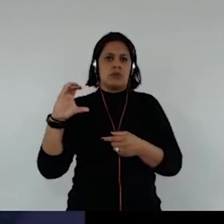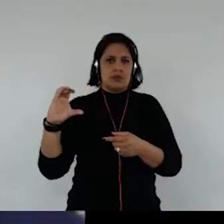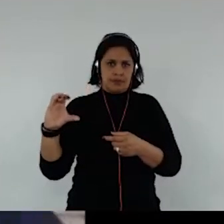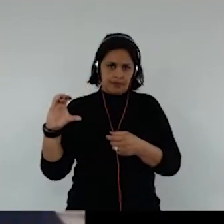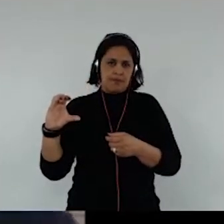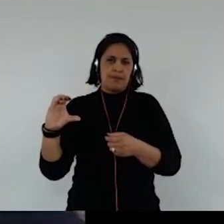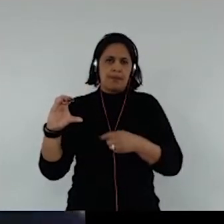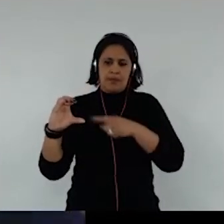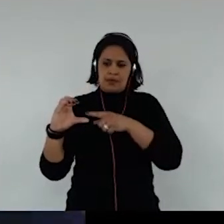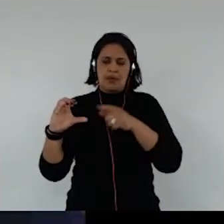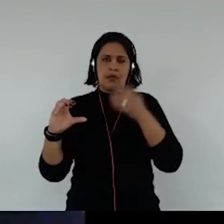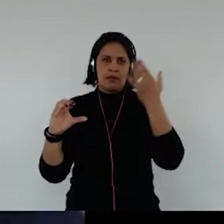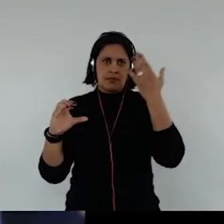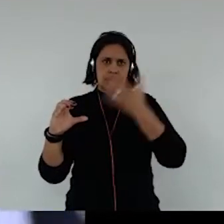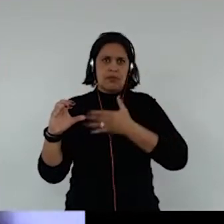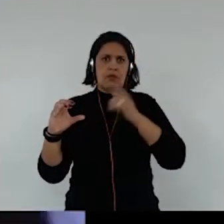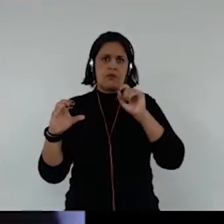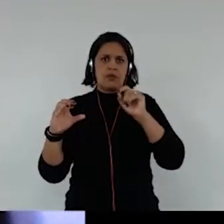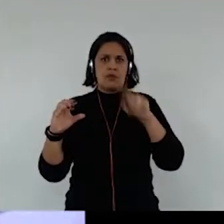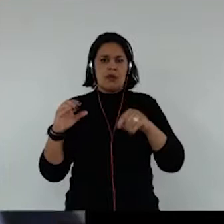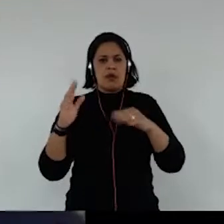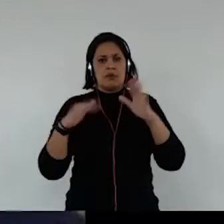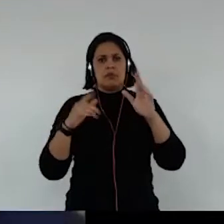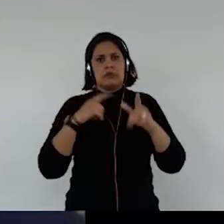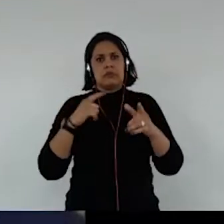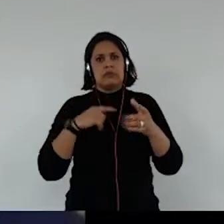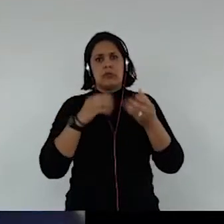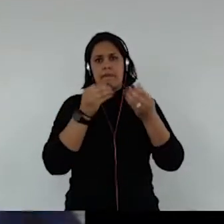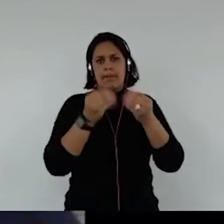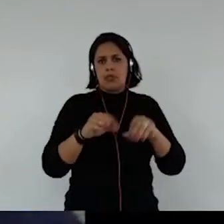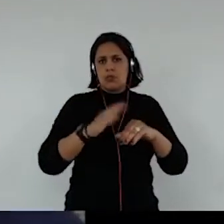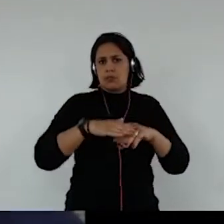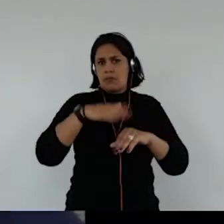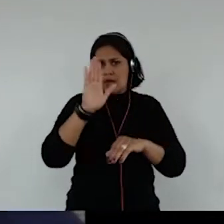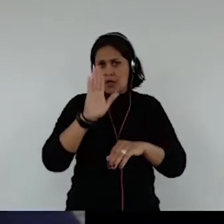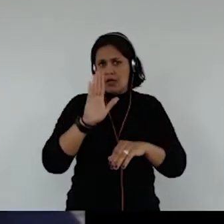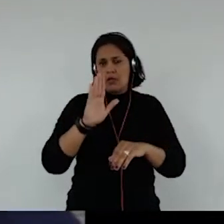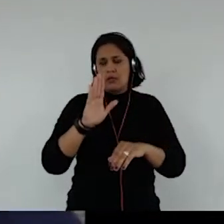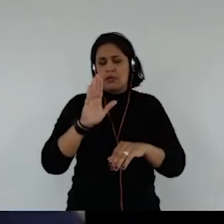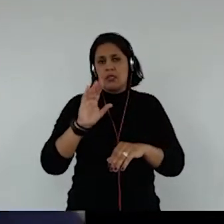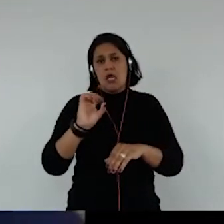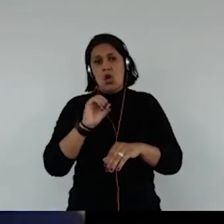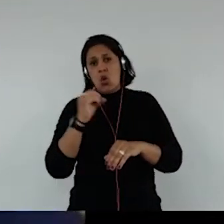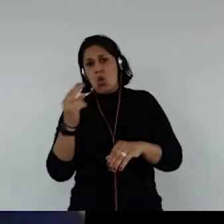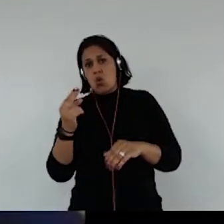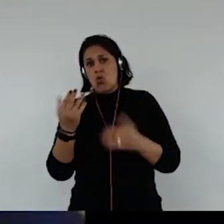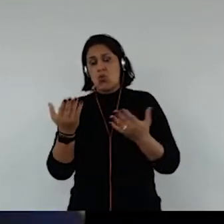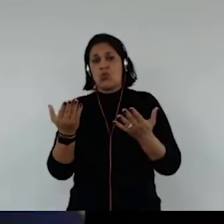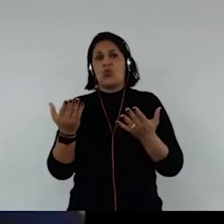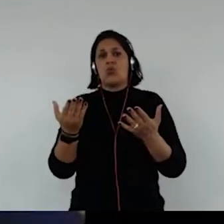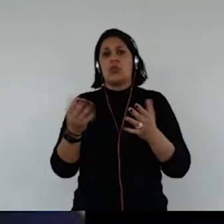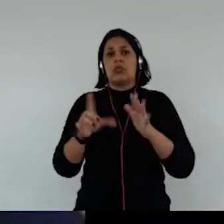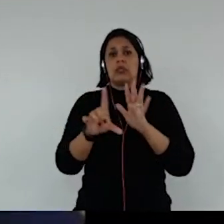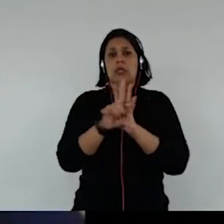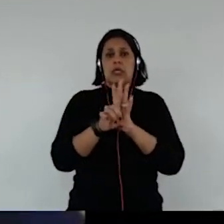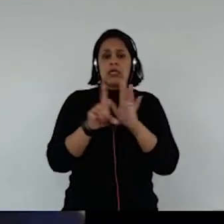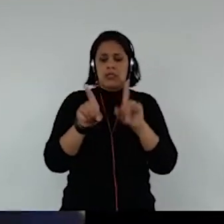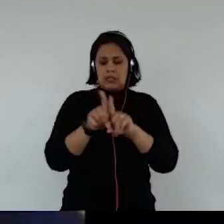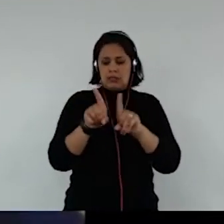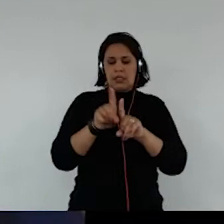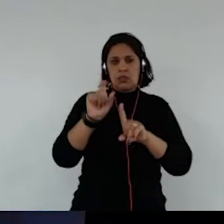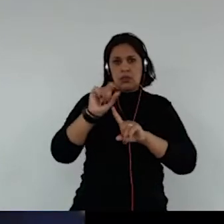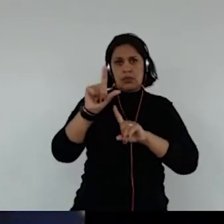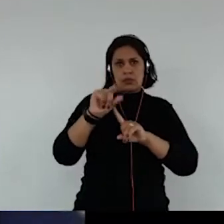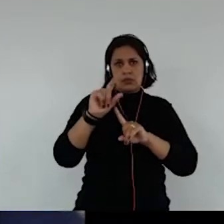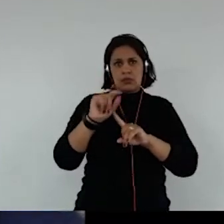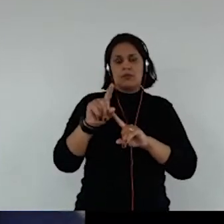a comprovação da desproporção entre prestação e contraprestação, e a própria lei do inquilinato, que estabelece